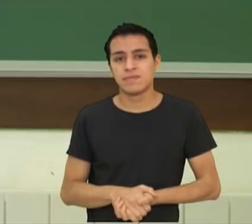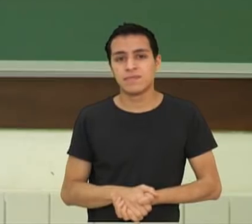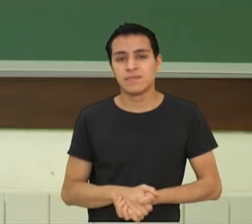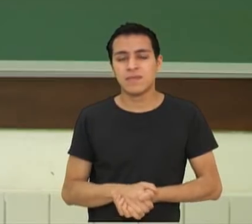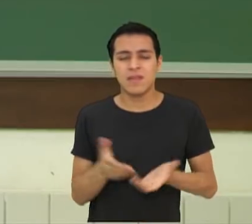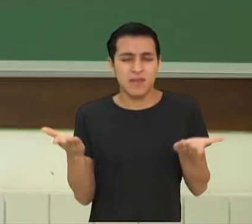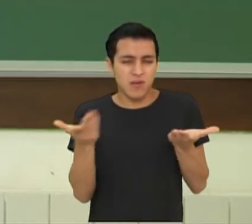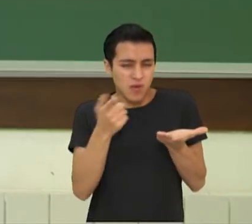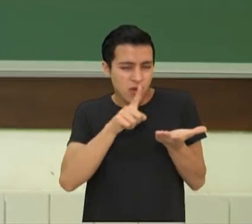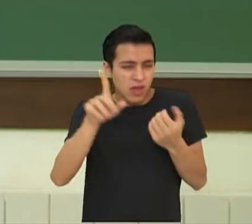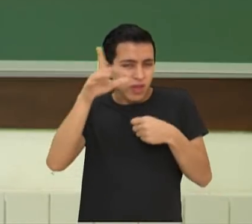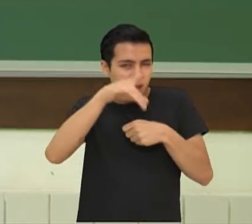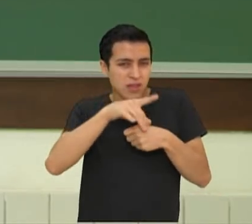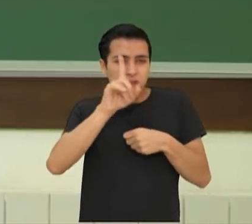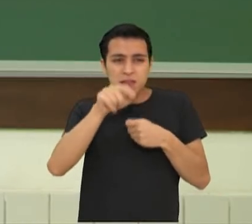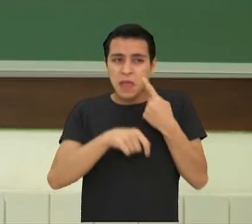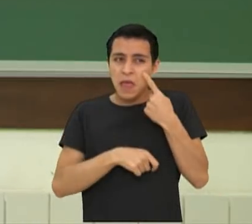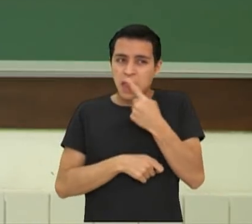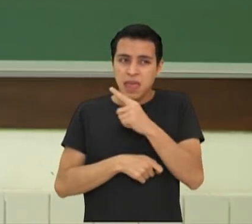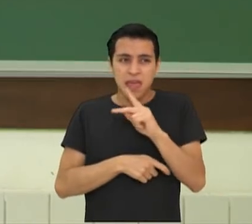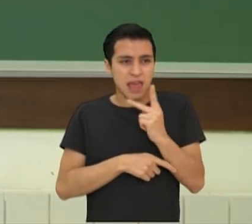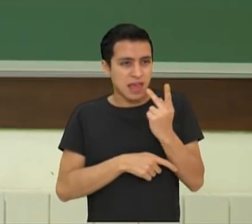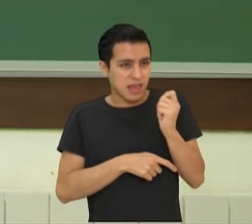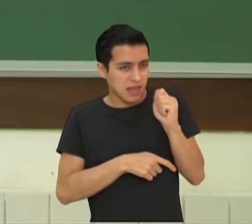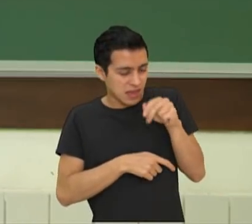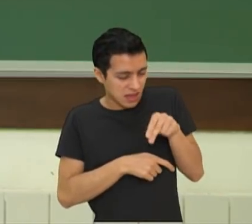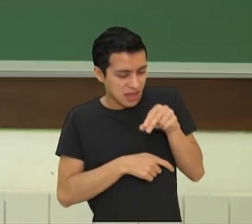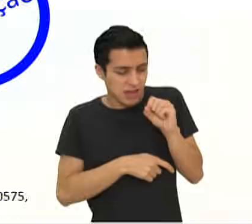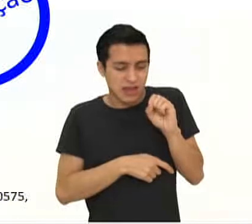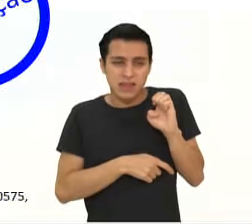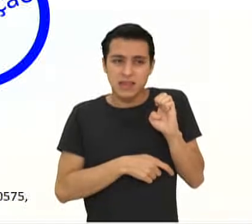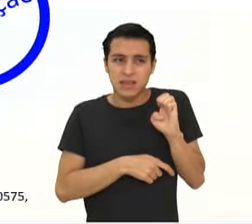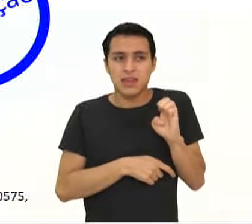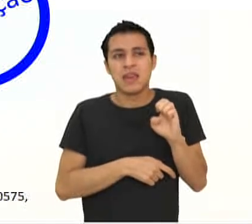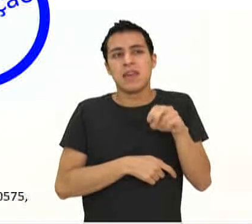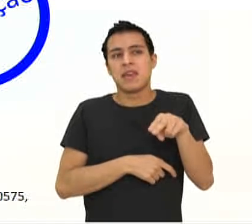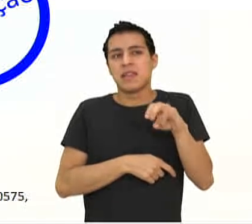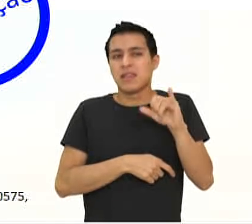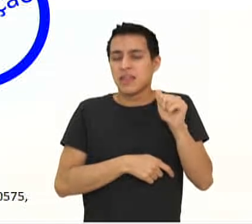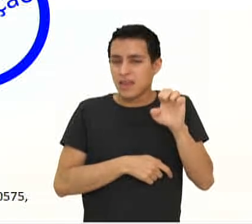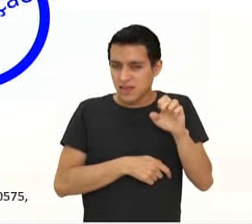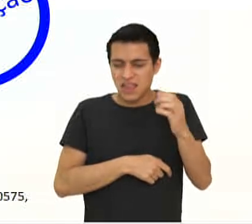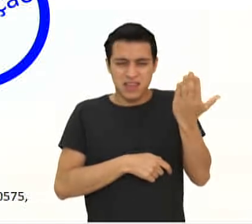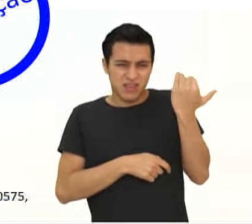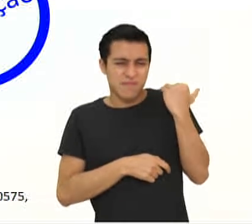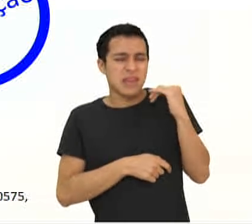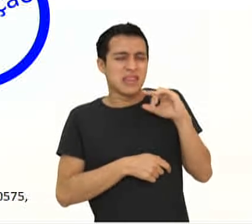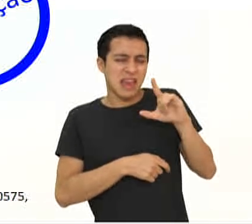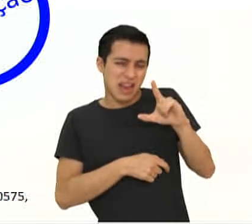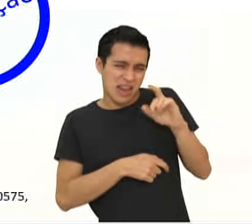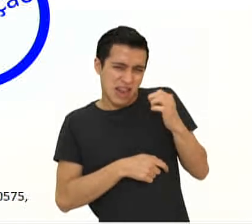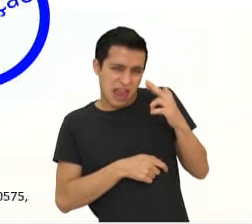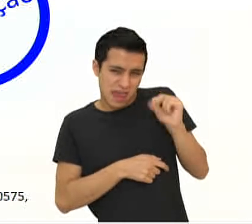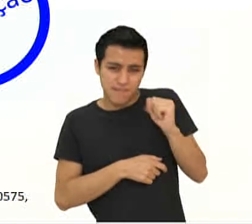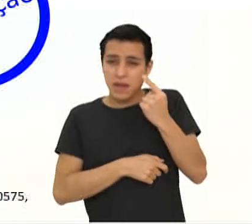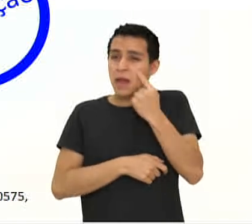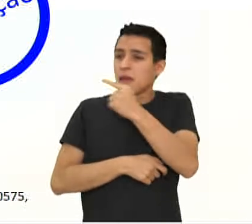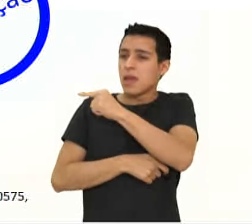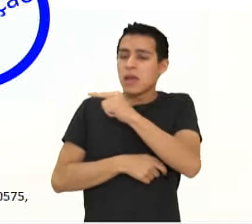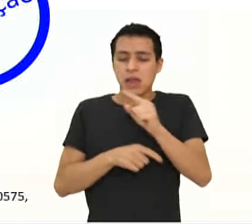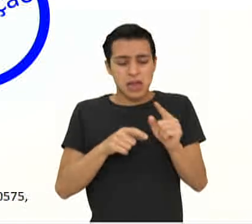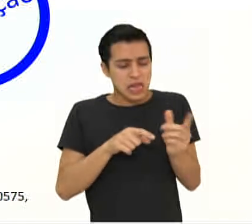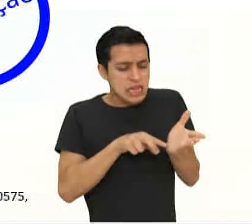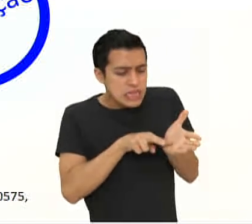doença de hoje, a hanseníase ou a lepra, antigamente chamada de lepra, causada pela